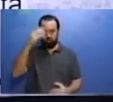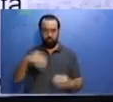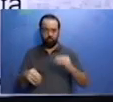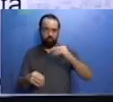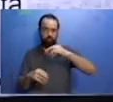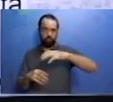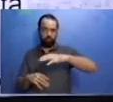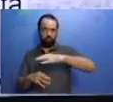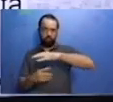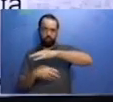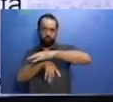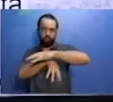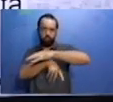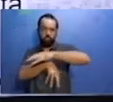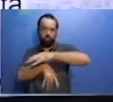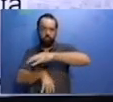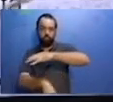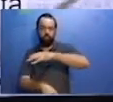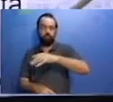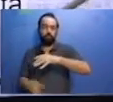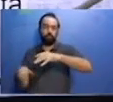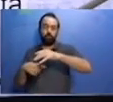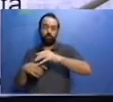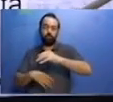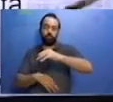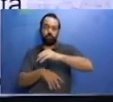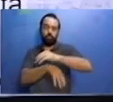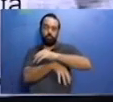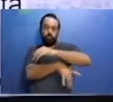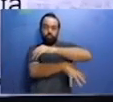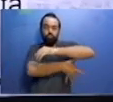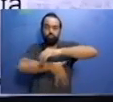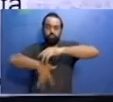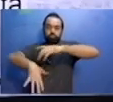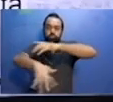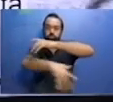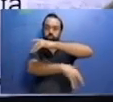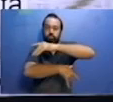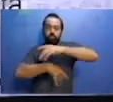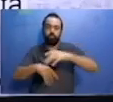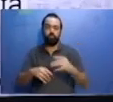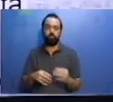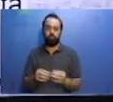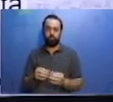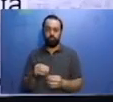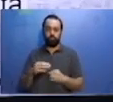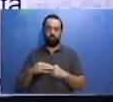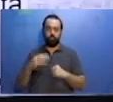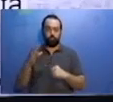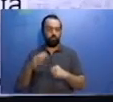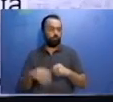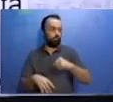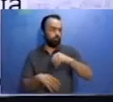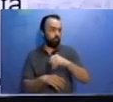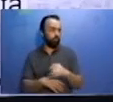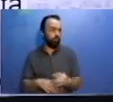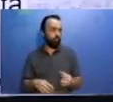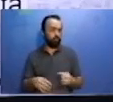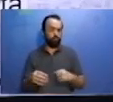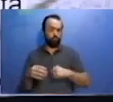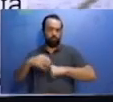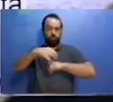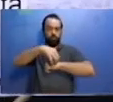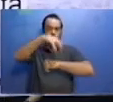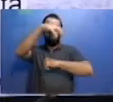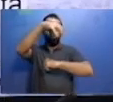solo. Essa parte é geralmente a parte maior, é a parte que tem maior quantidade de fungo. E essa parte sobre o solo